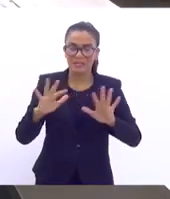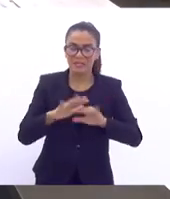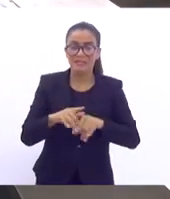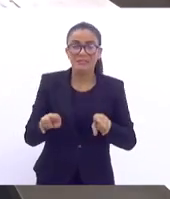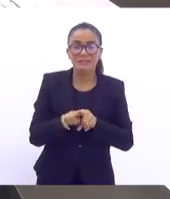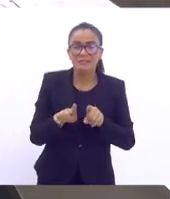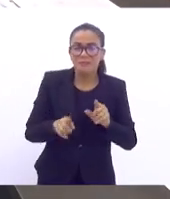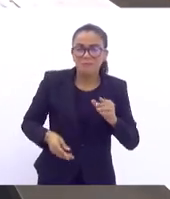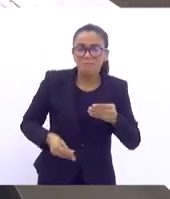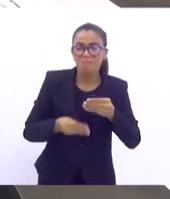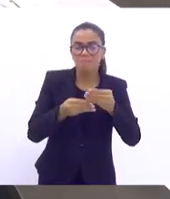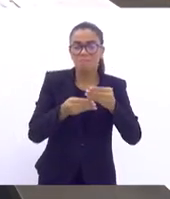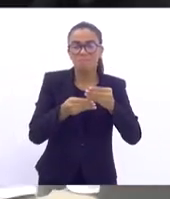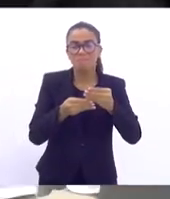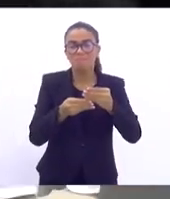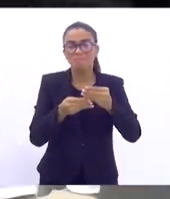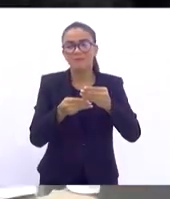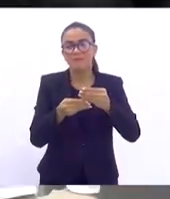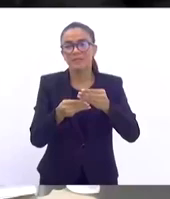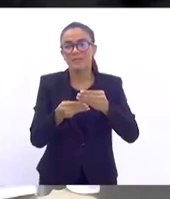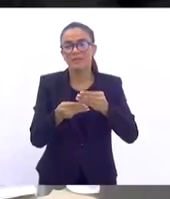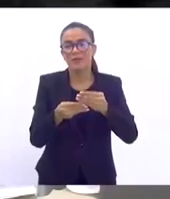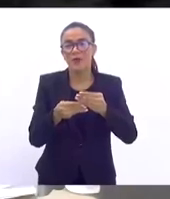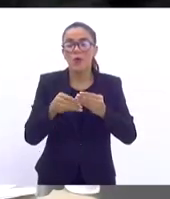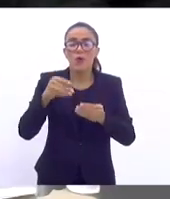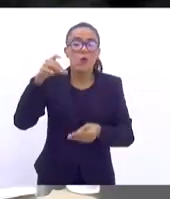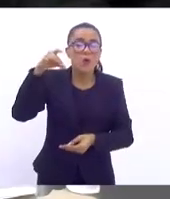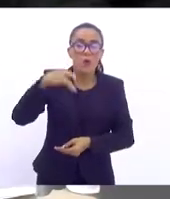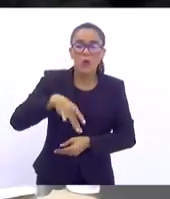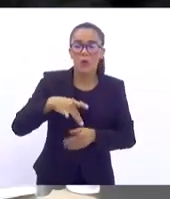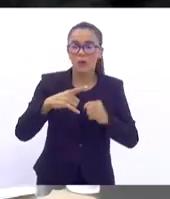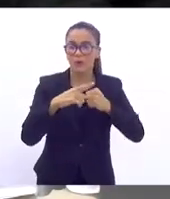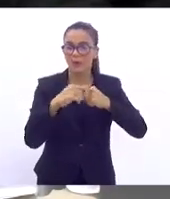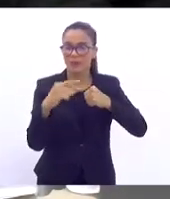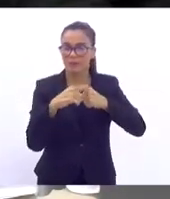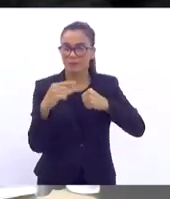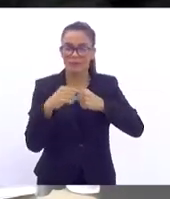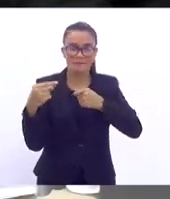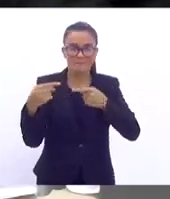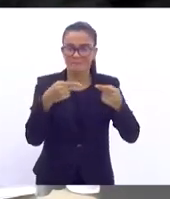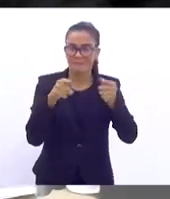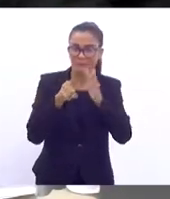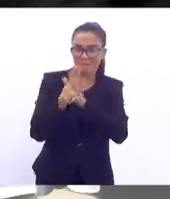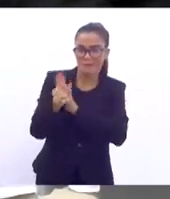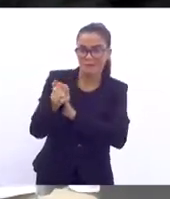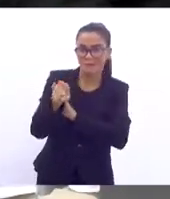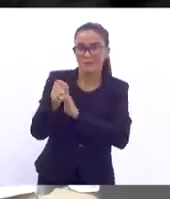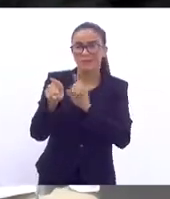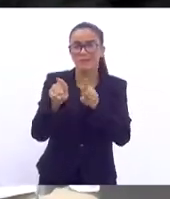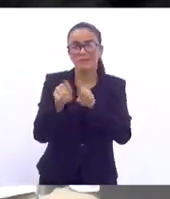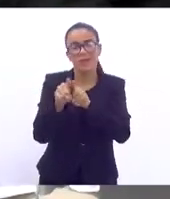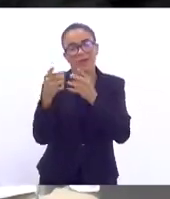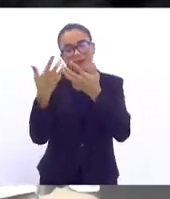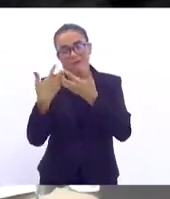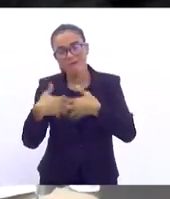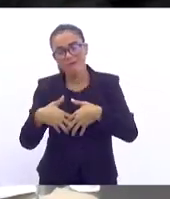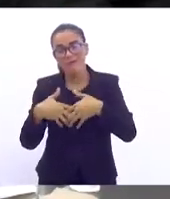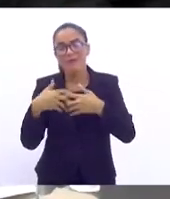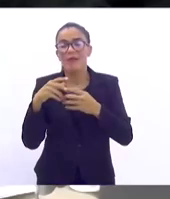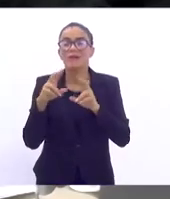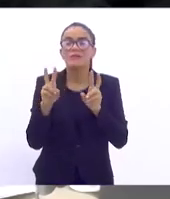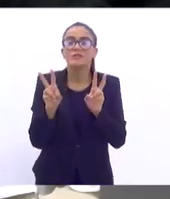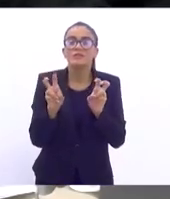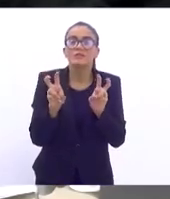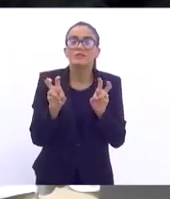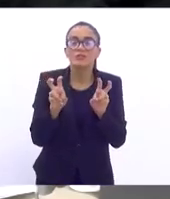queria colocar isso e o último artigo que eu queria colocar que eu queria questionar e fazer Talvez uma uma reflexão É